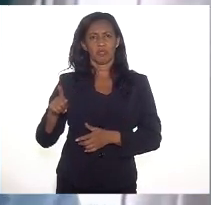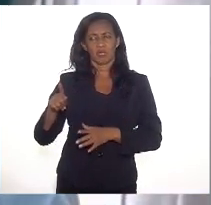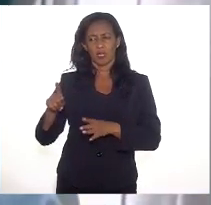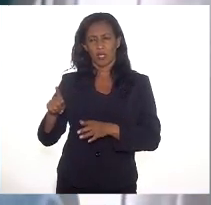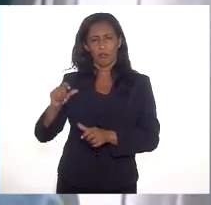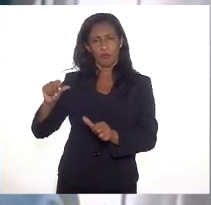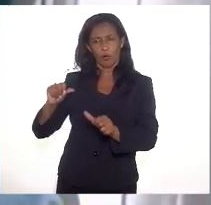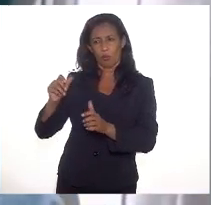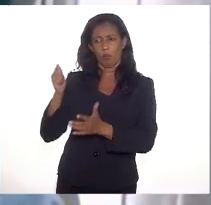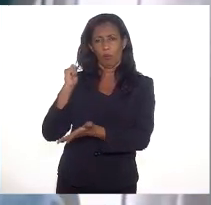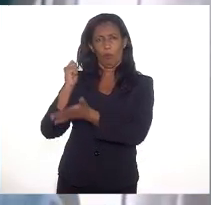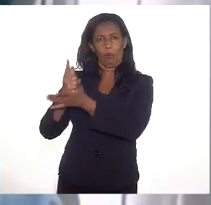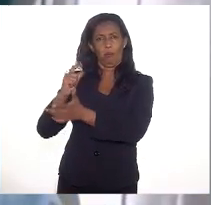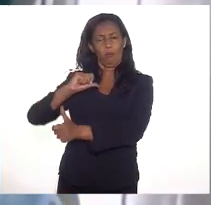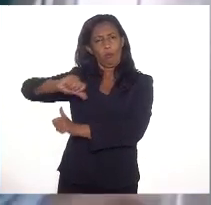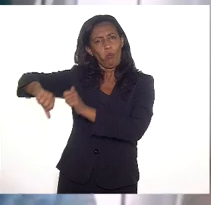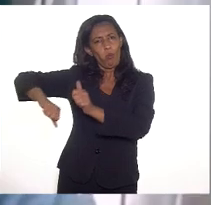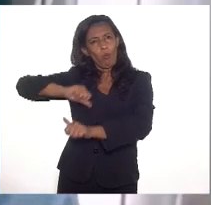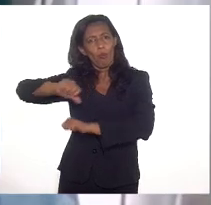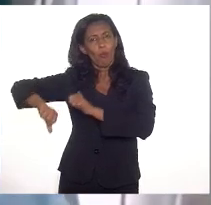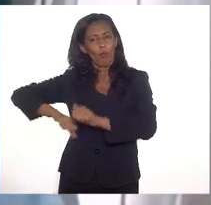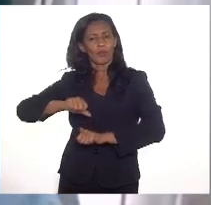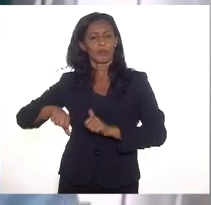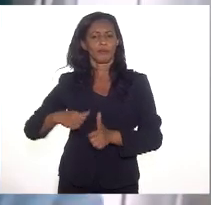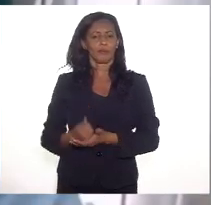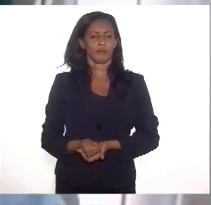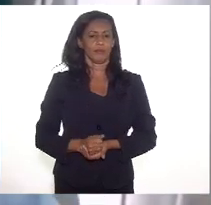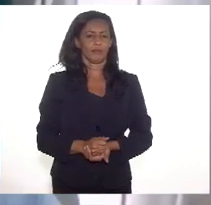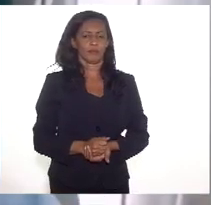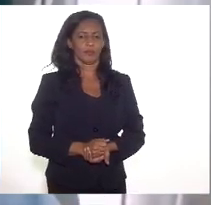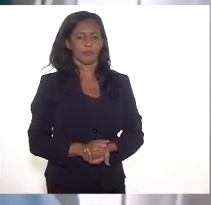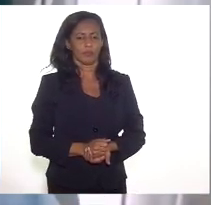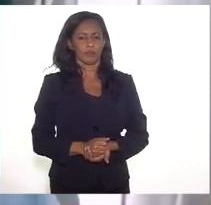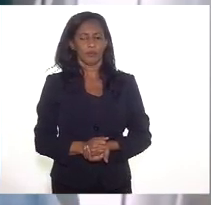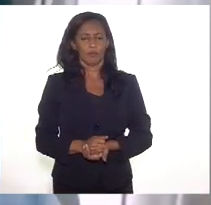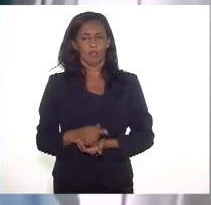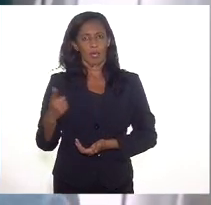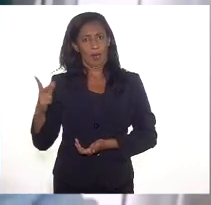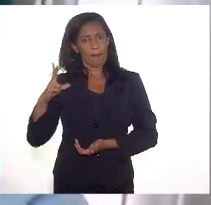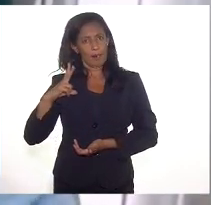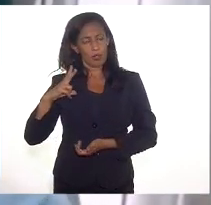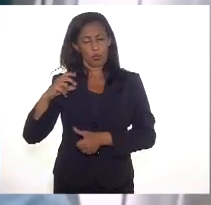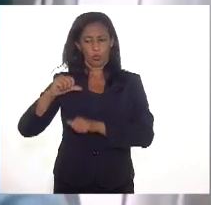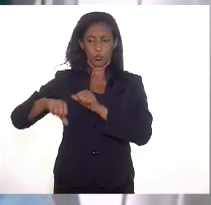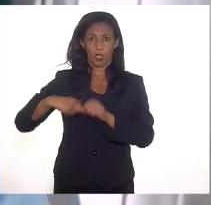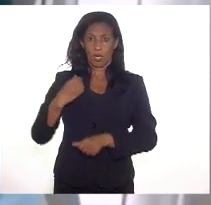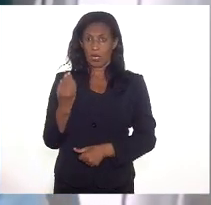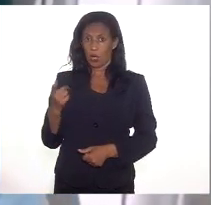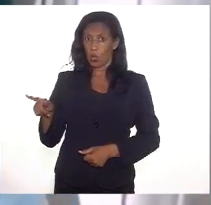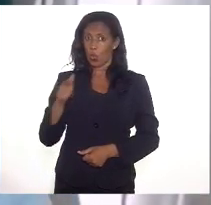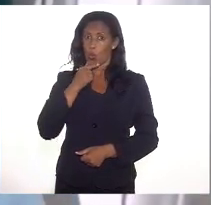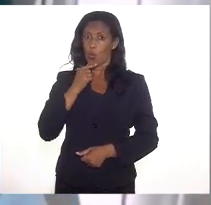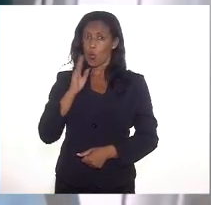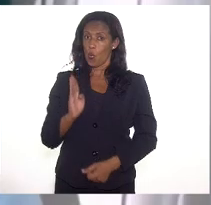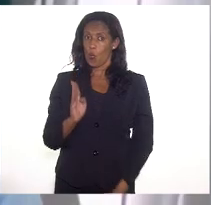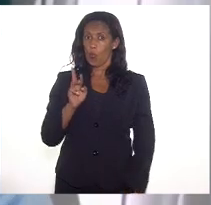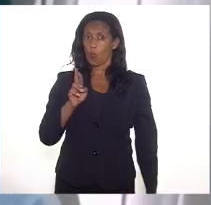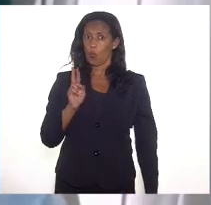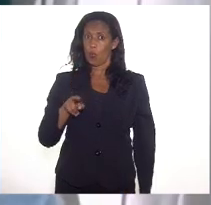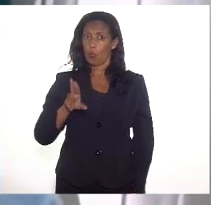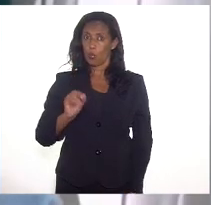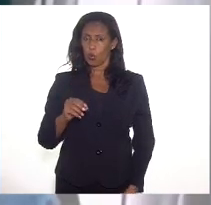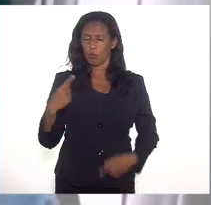encampadas pela Prefeitura de Niterói, que eram oriundas da rede particular. E o Bruno foi um dos pilares dessa agenda e